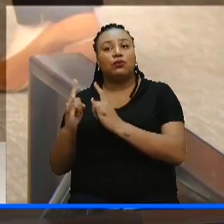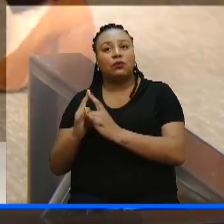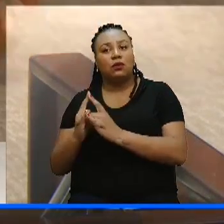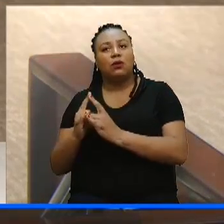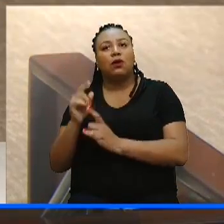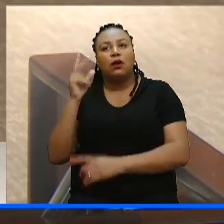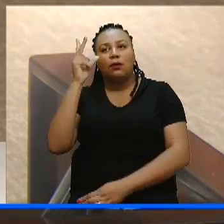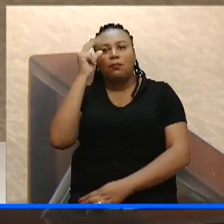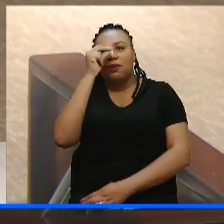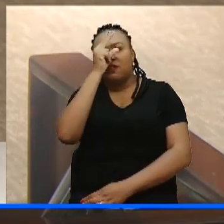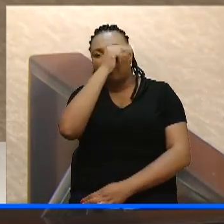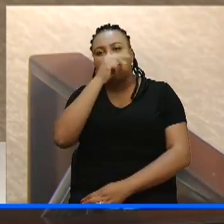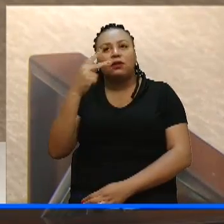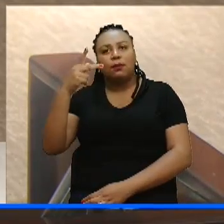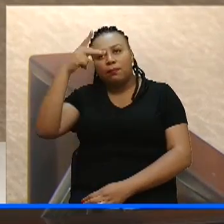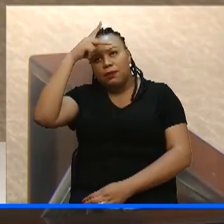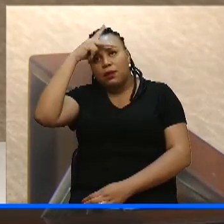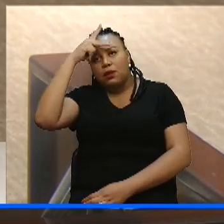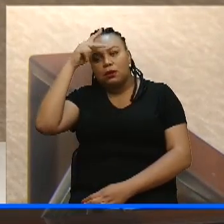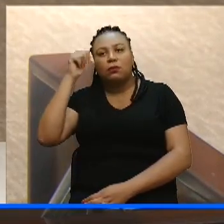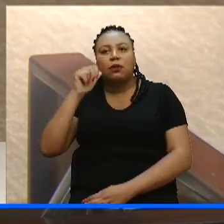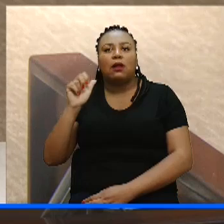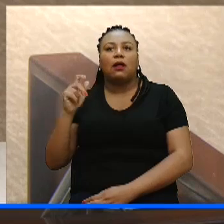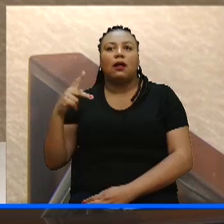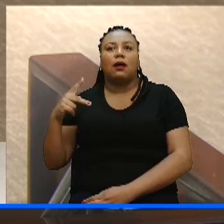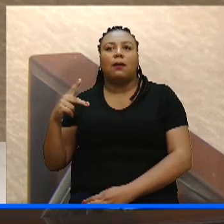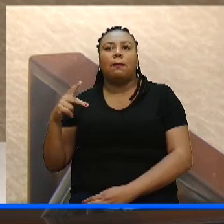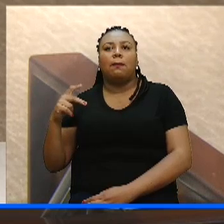prefeita de pelotas paula mascarenhas